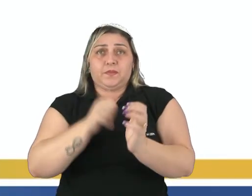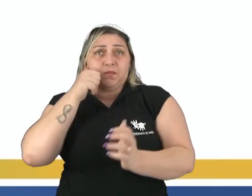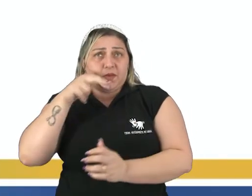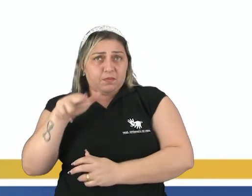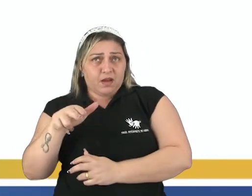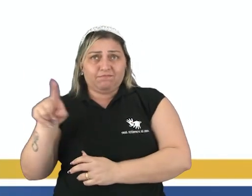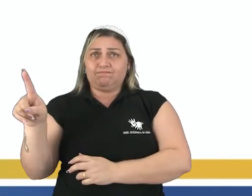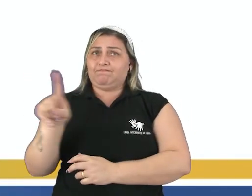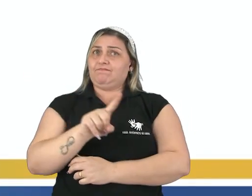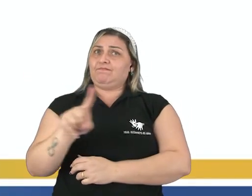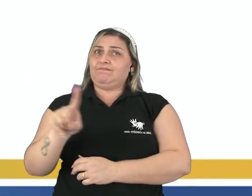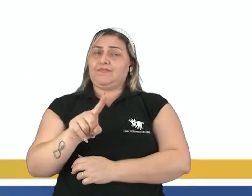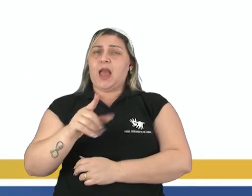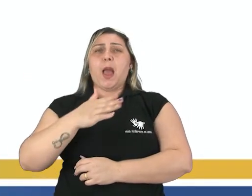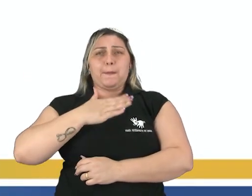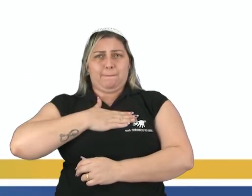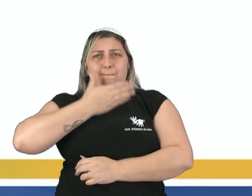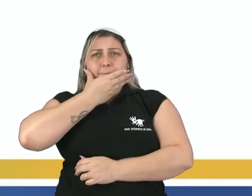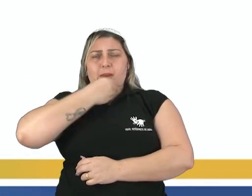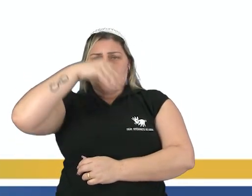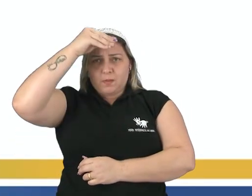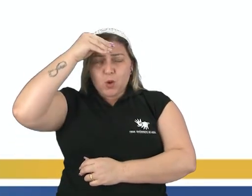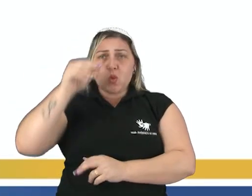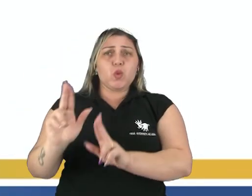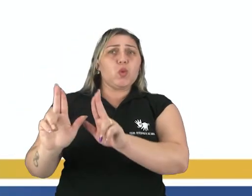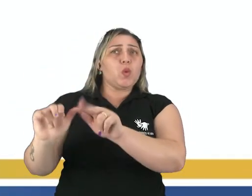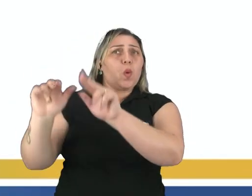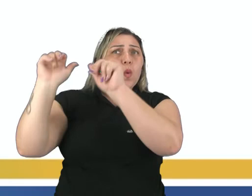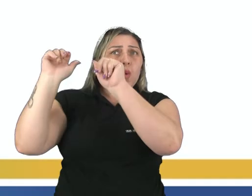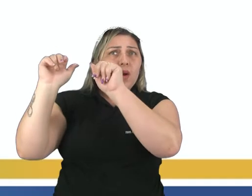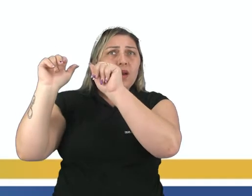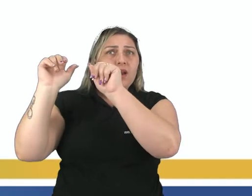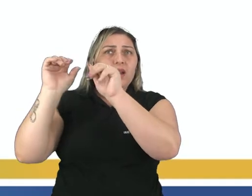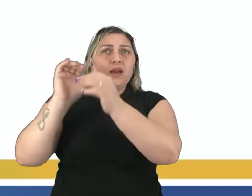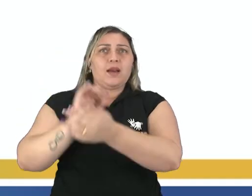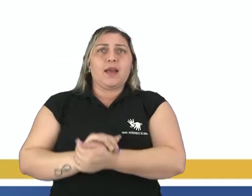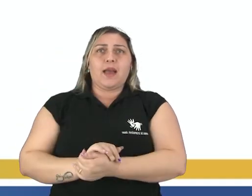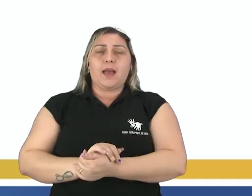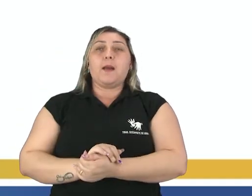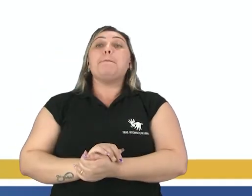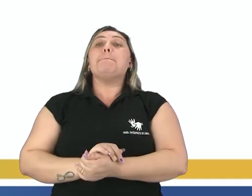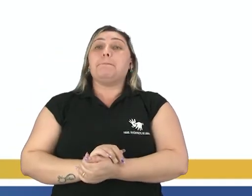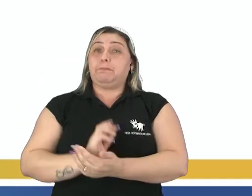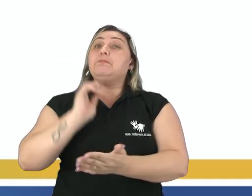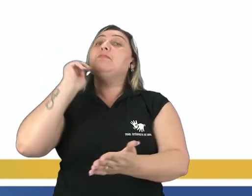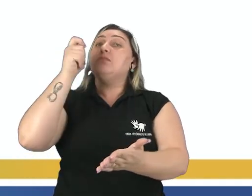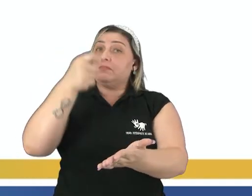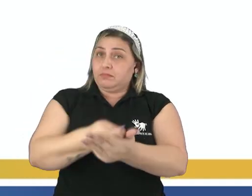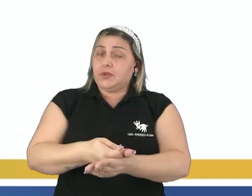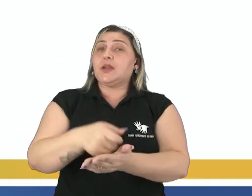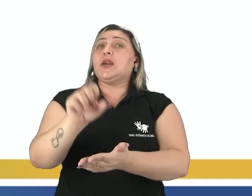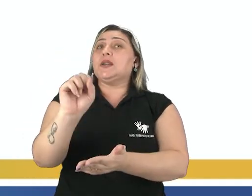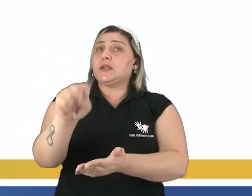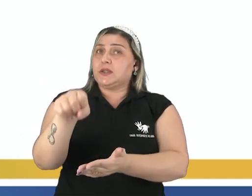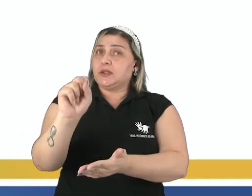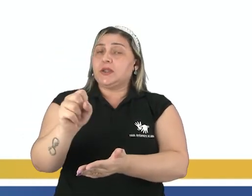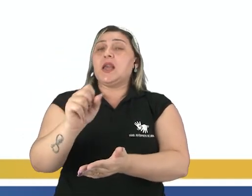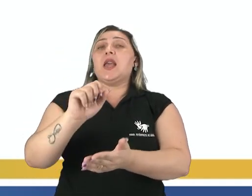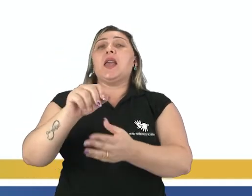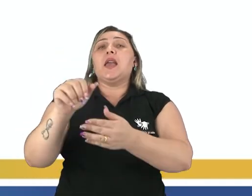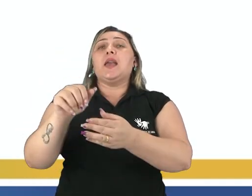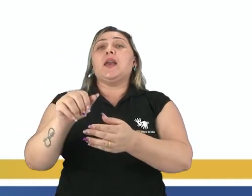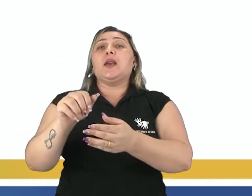irmã? Não. A meu sobrinho? Jamais. Será paga a conta do padeiro, nada dou aos